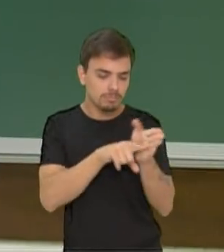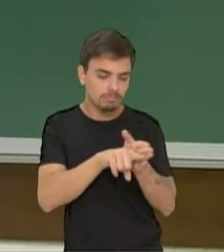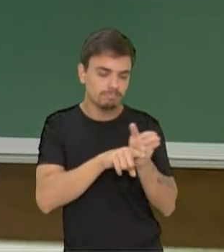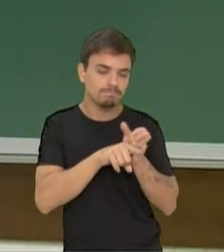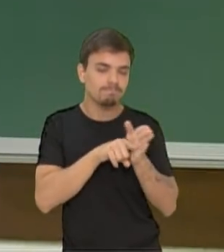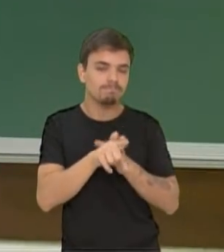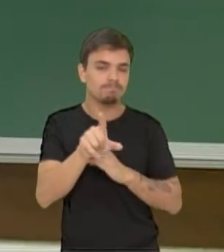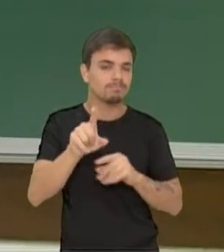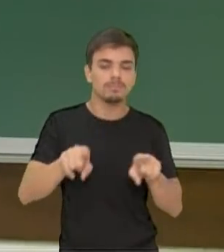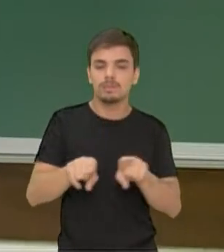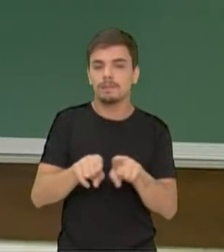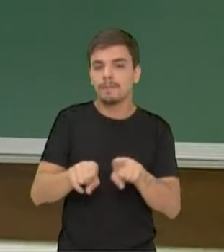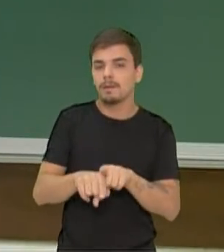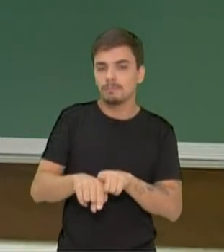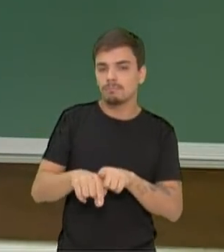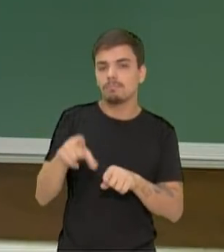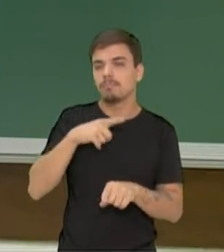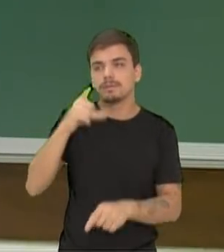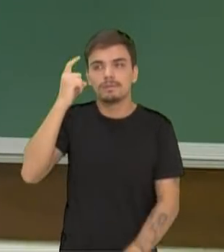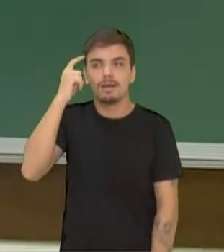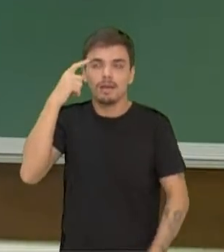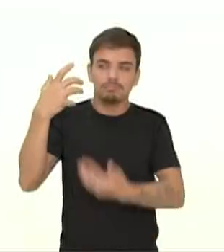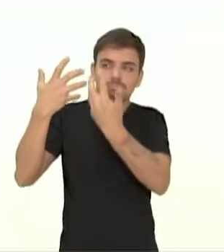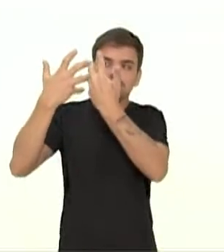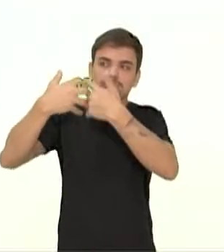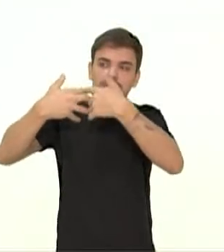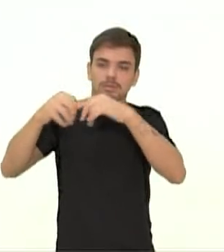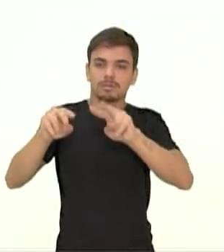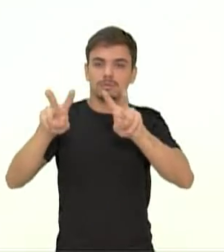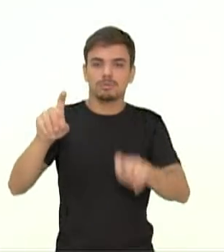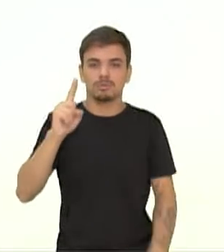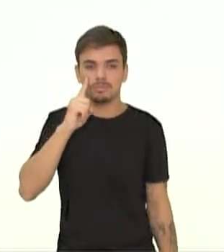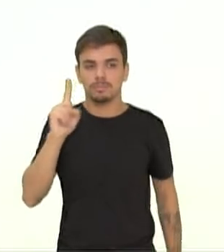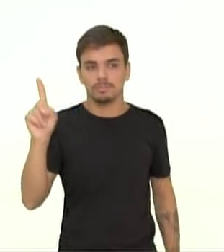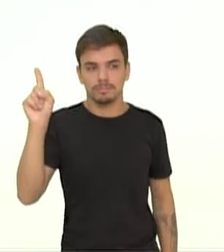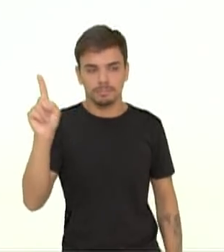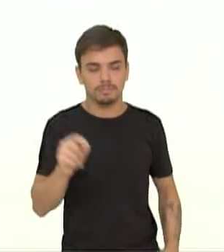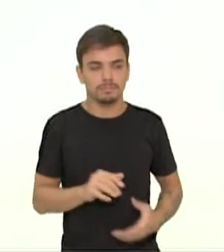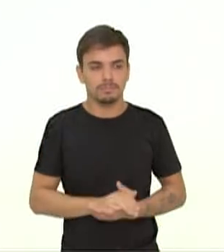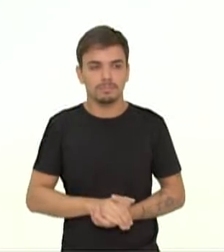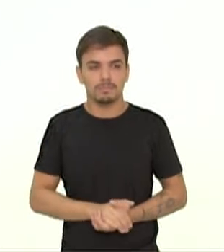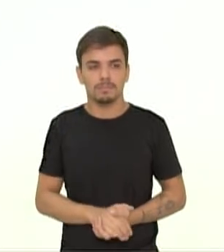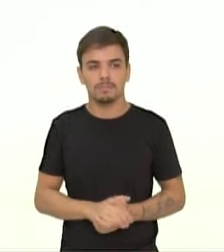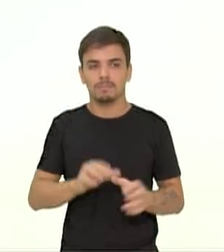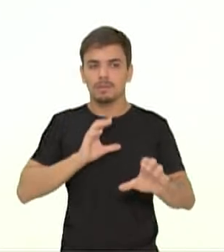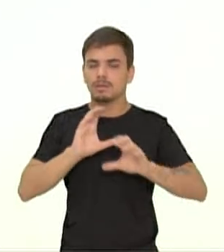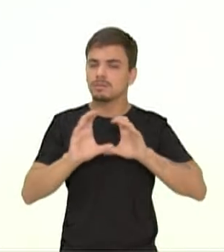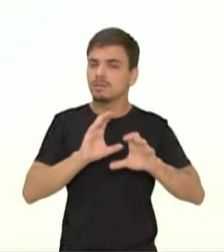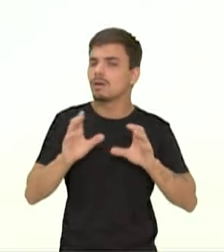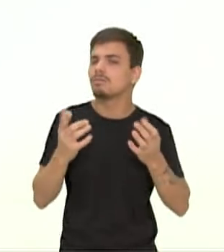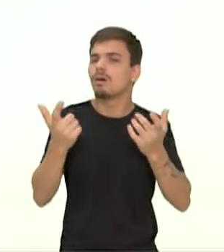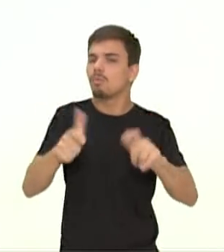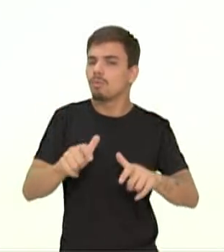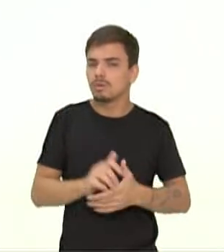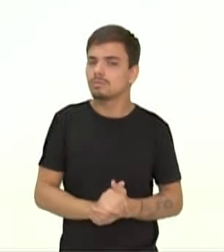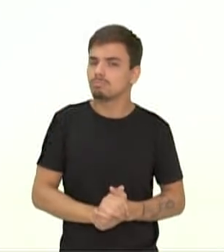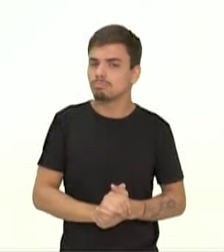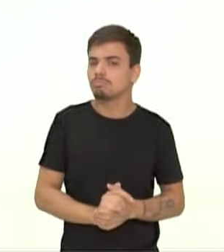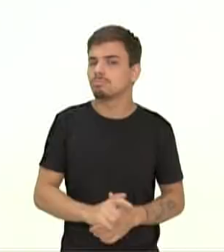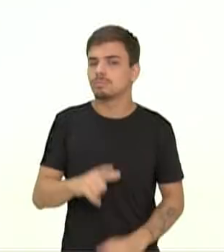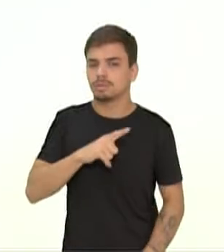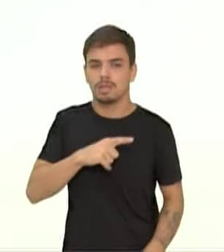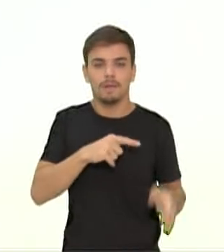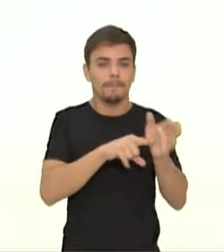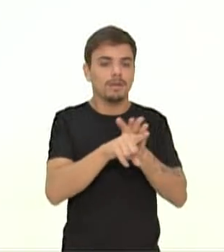na sua casa, dar uma pensadinha nisso daqui, ó. Esse canto vem de que canto? Vamos investigar de